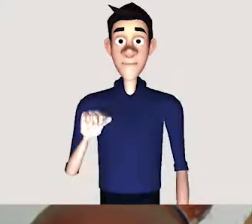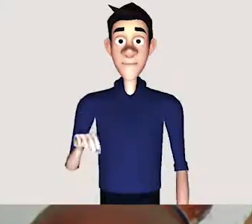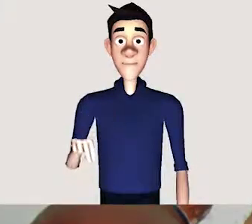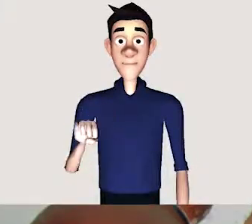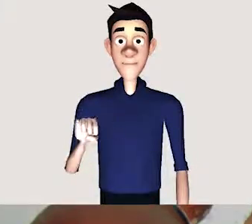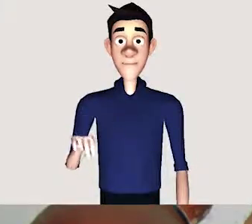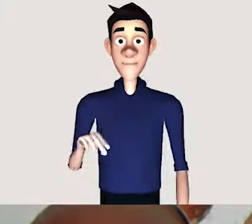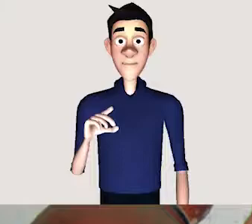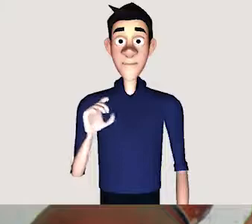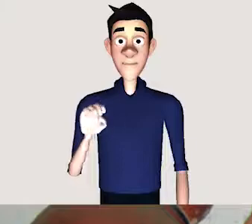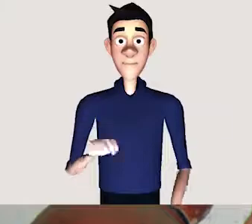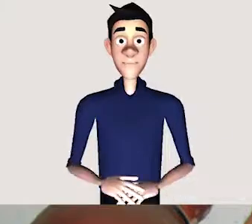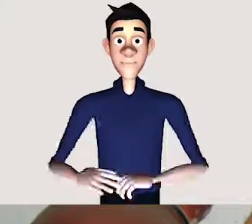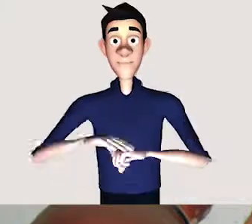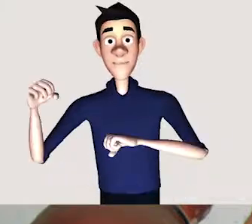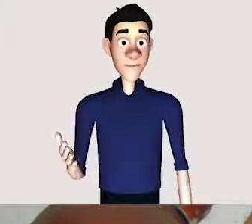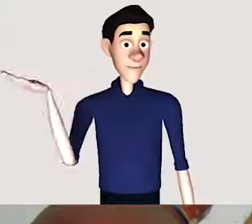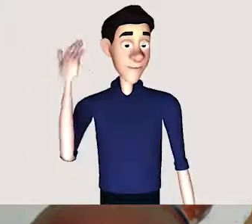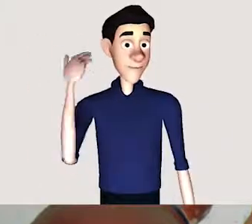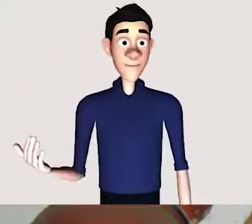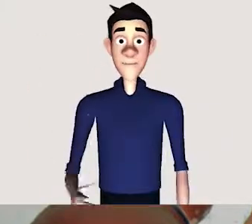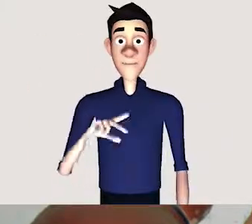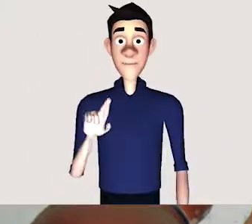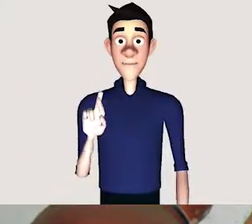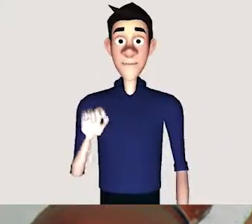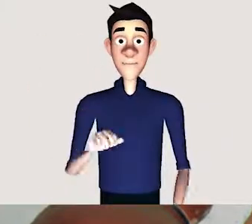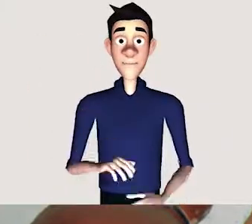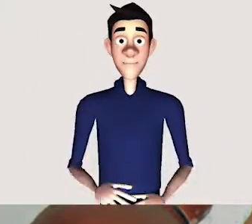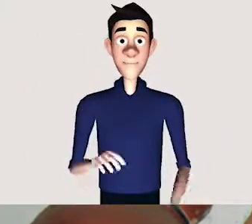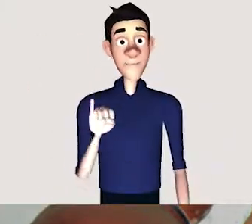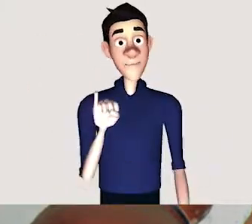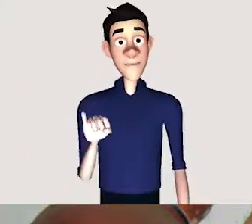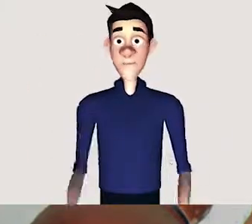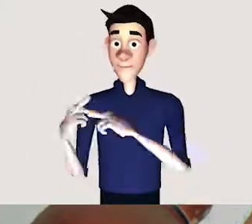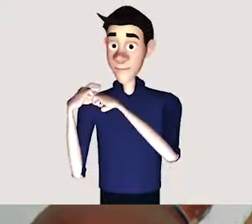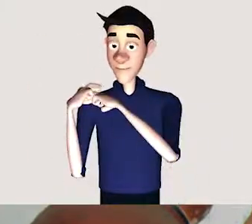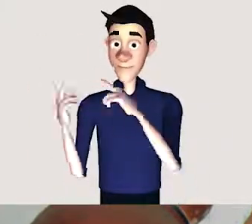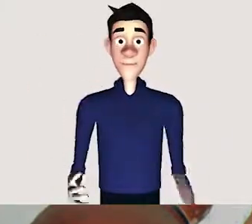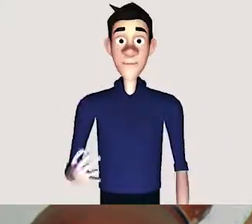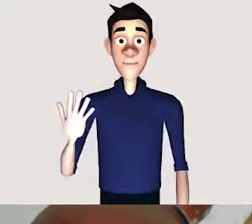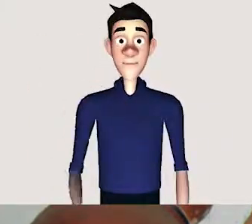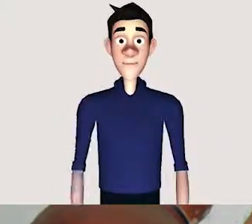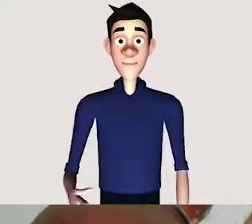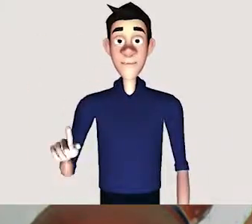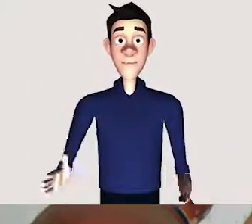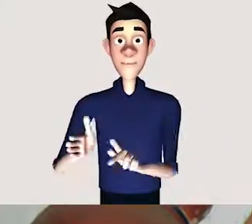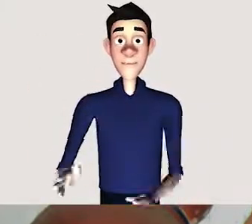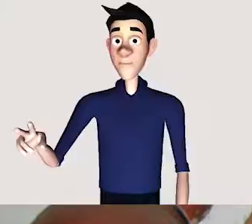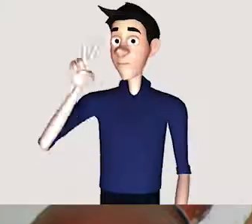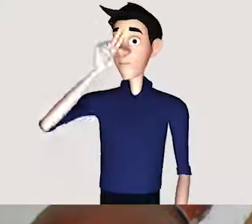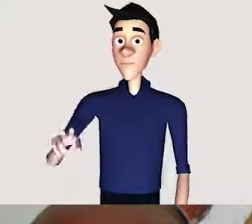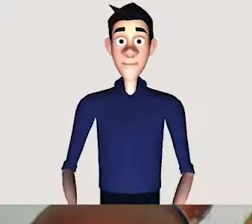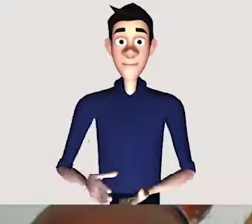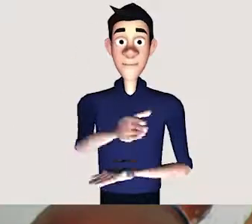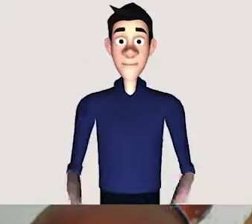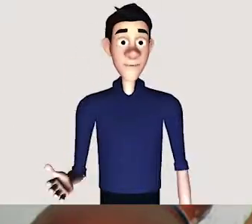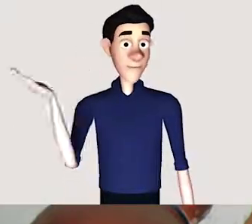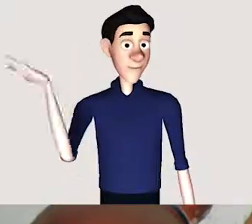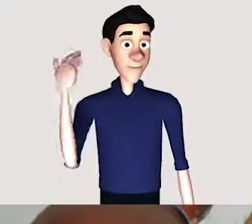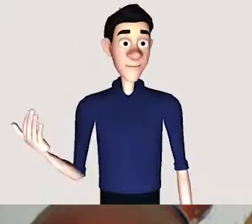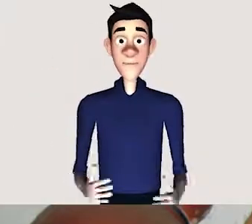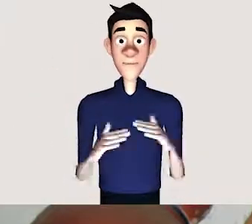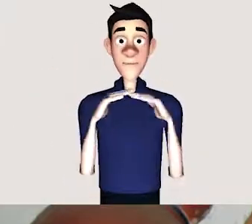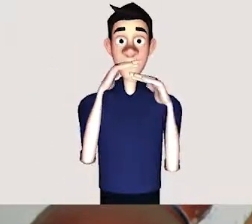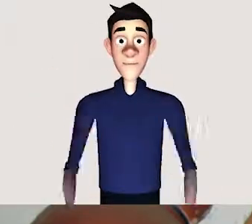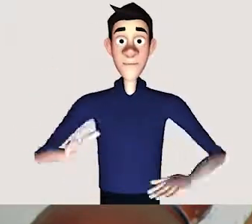história. Não se trata mais de uma história contada na terceira pessoa